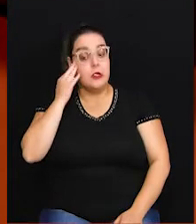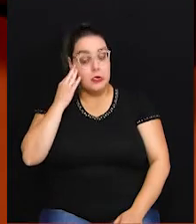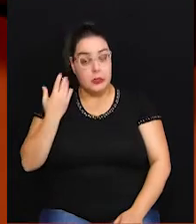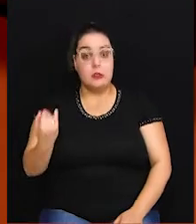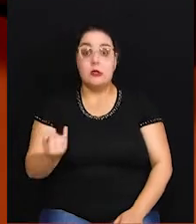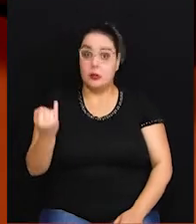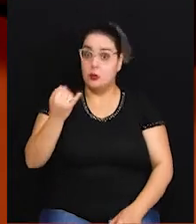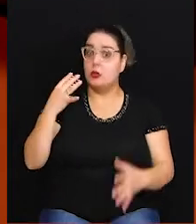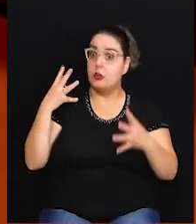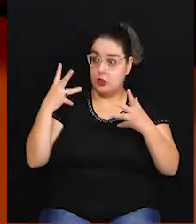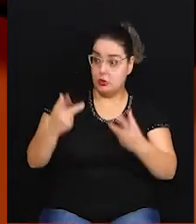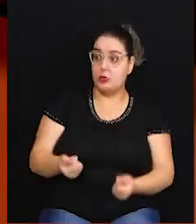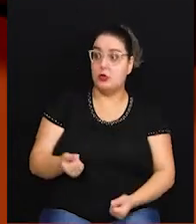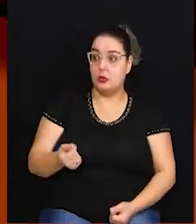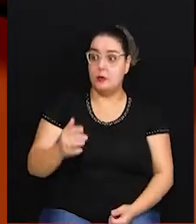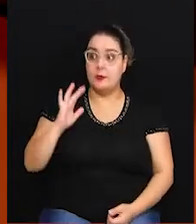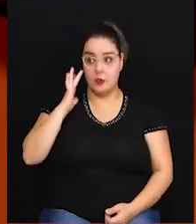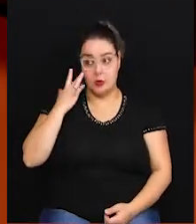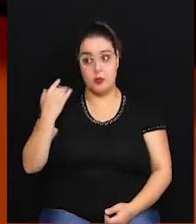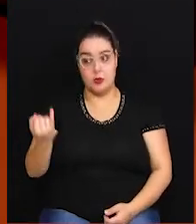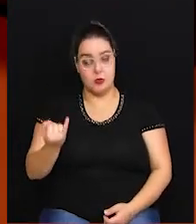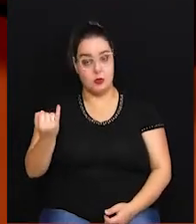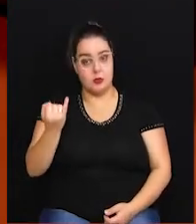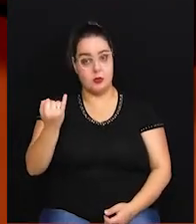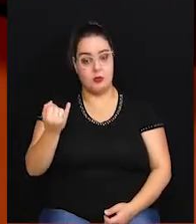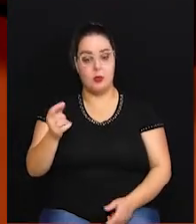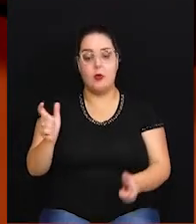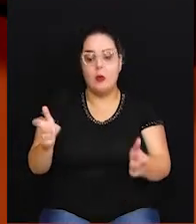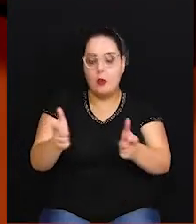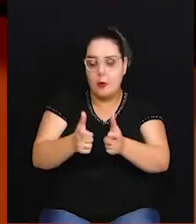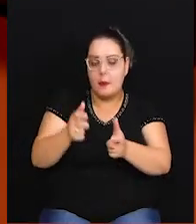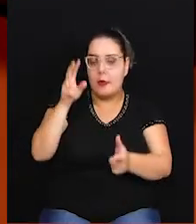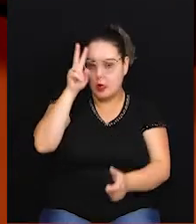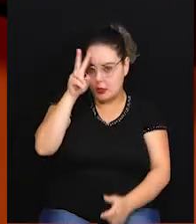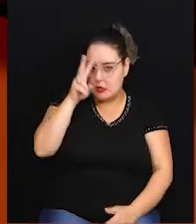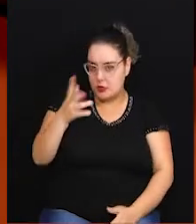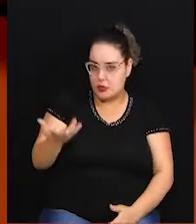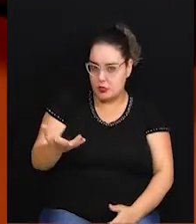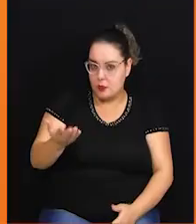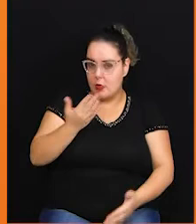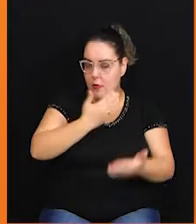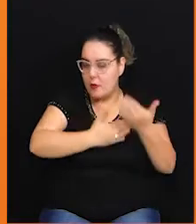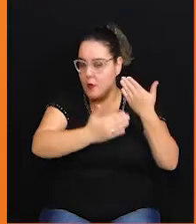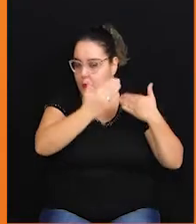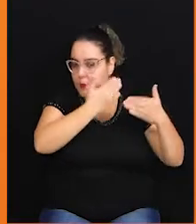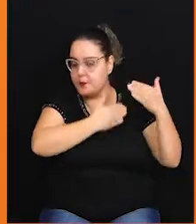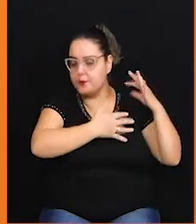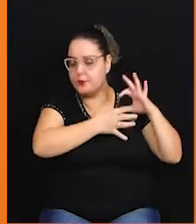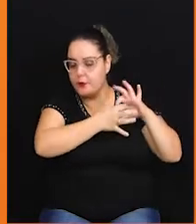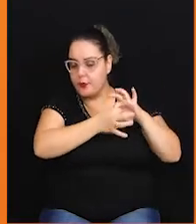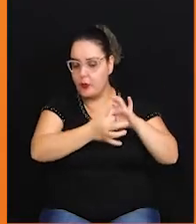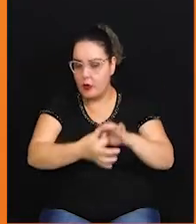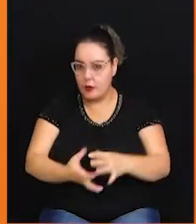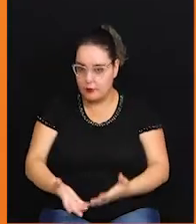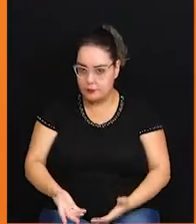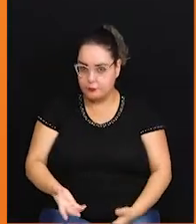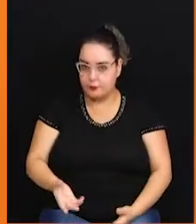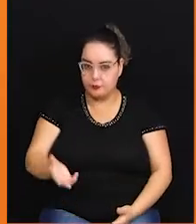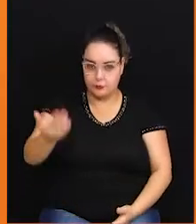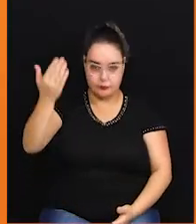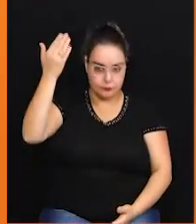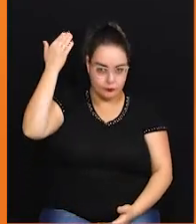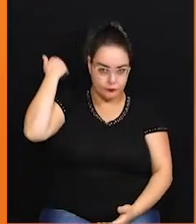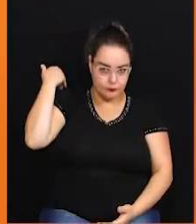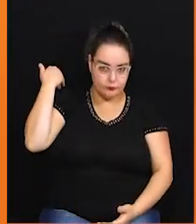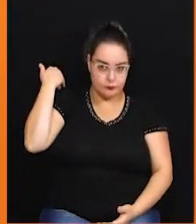gente entender a importância de tudo isso, achei importante trazer aqui uma pequena historinha, né, para a gente. Voltar um pouco nesse contexto todo. Vamos